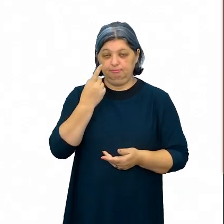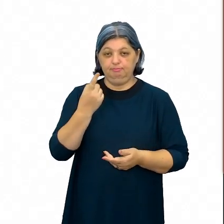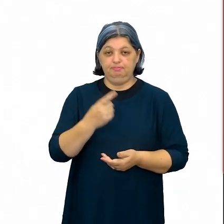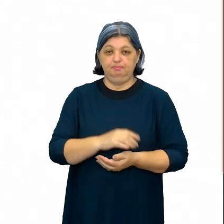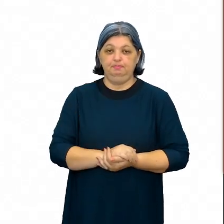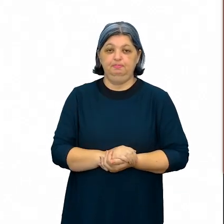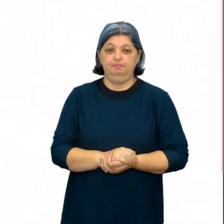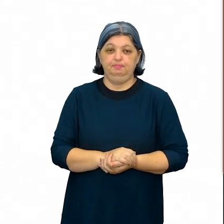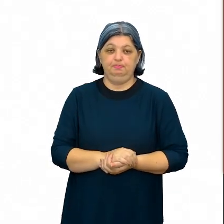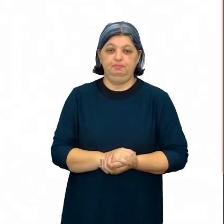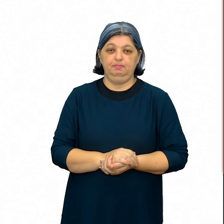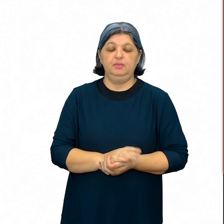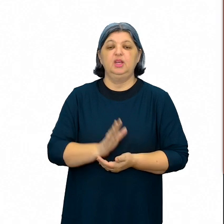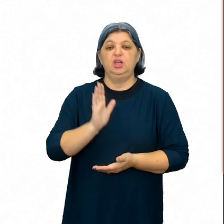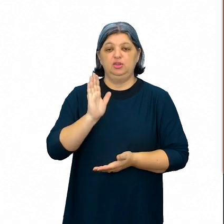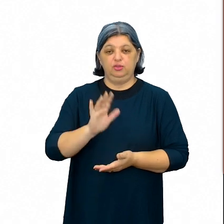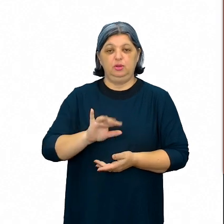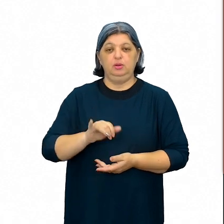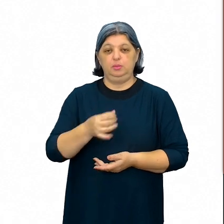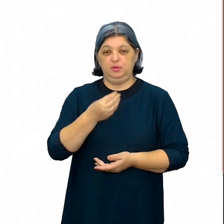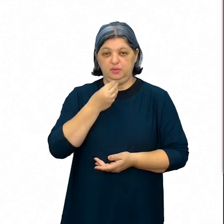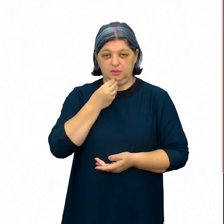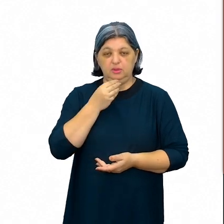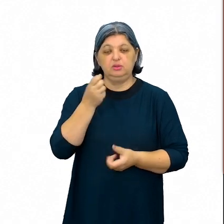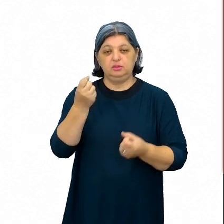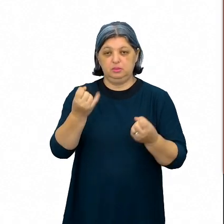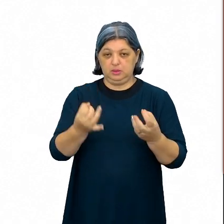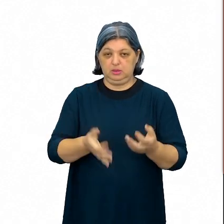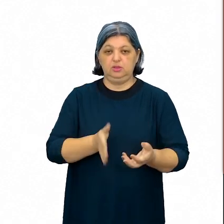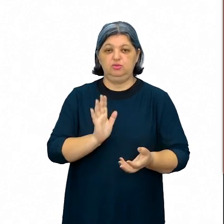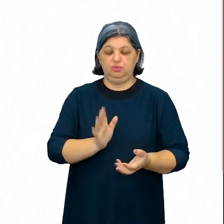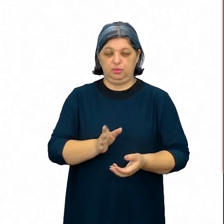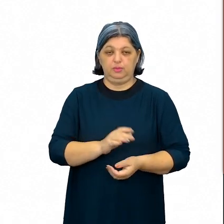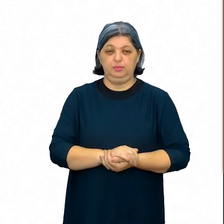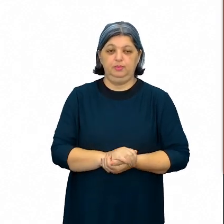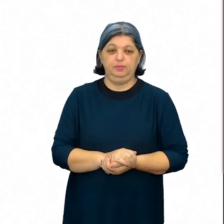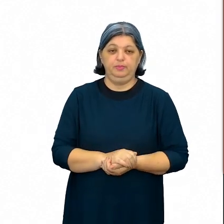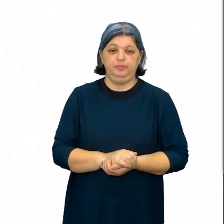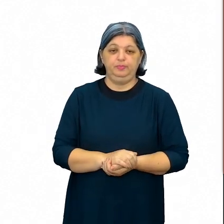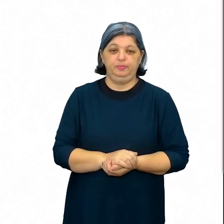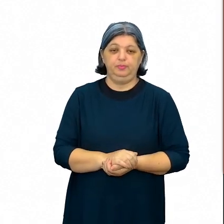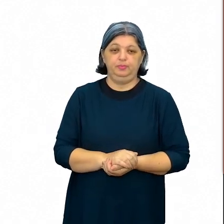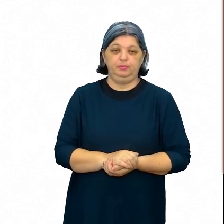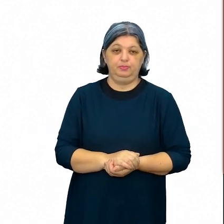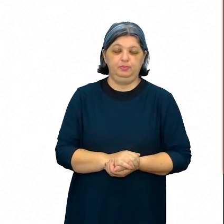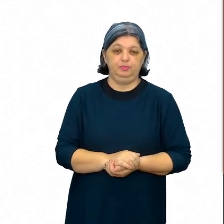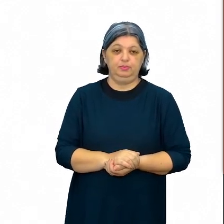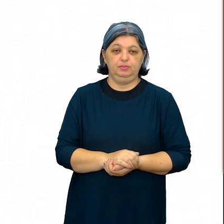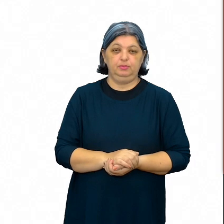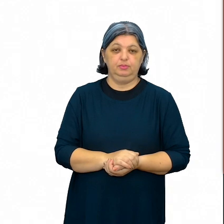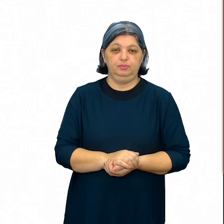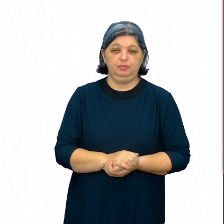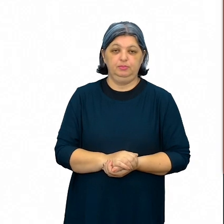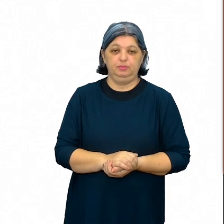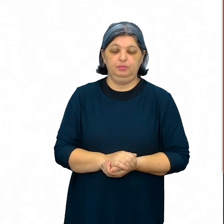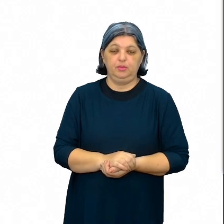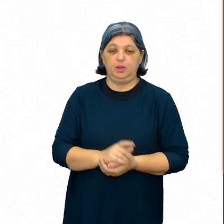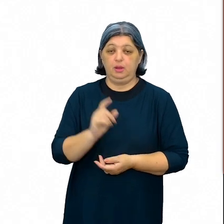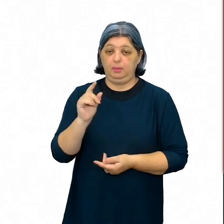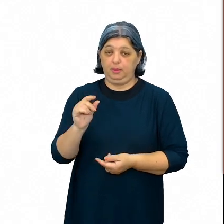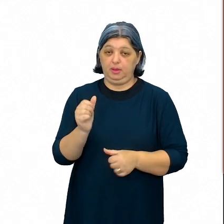já pegando um gancho naquilo que acabei de comentar com vocês em relação aí essa pequena alteração